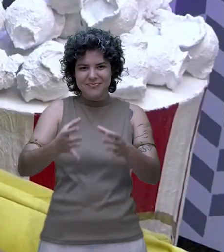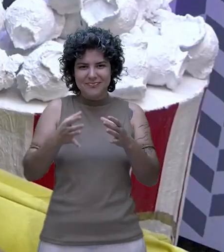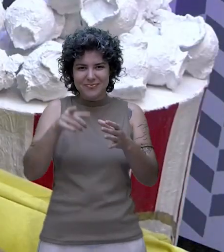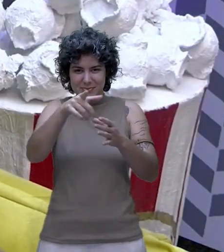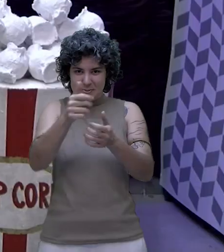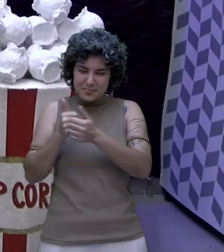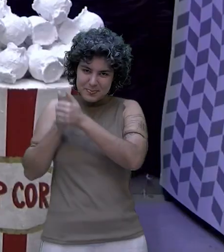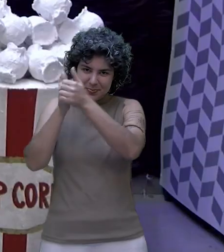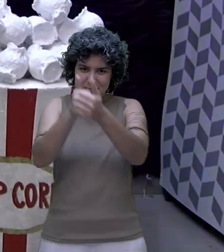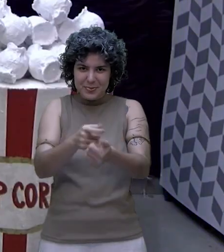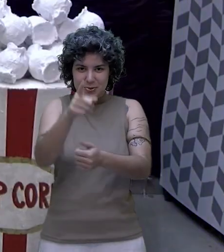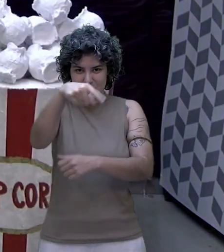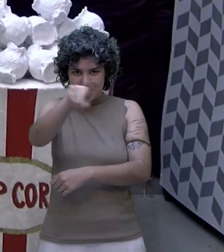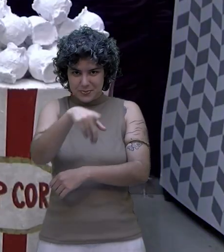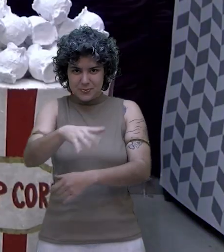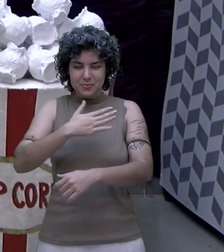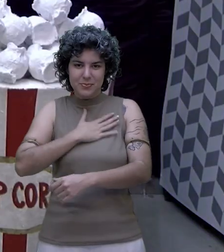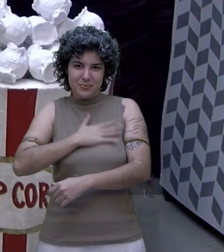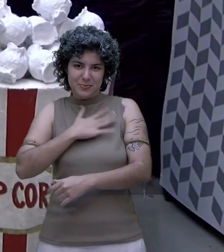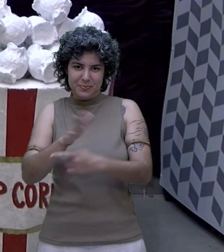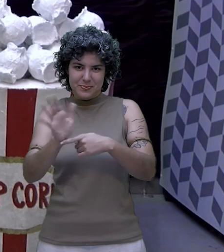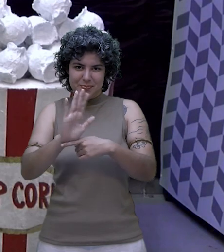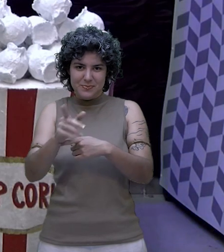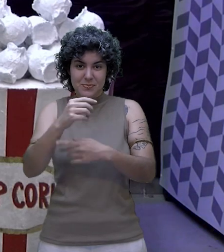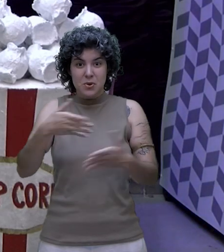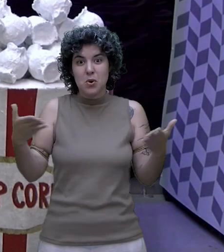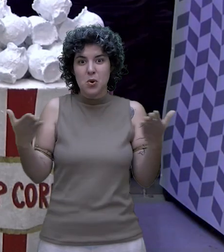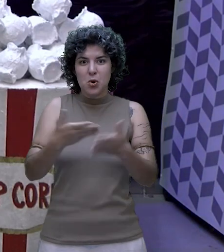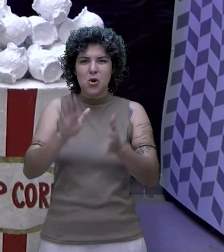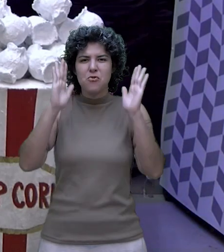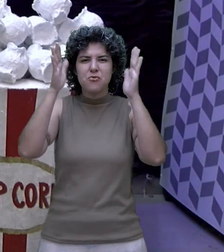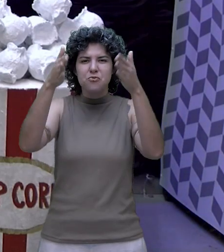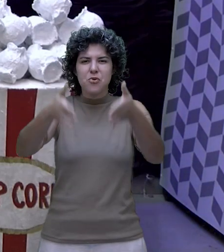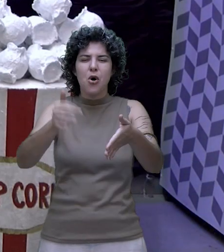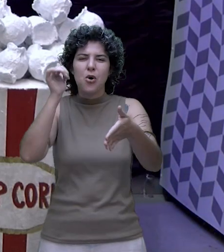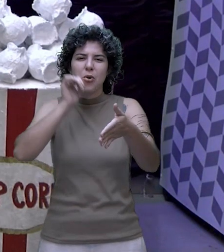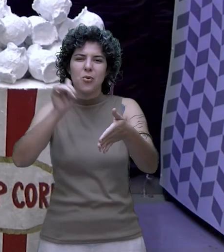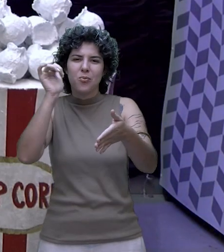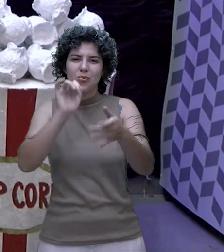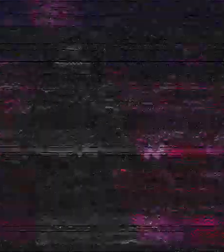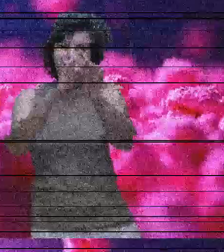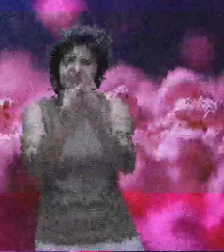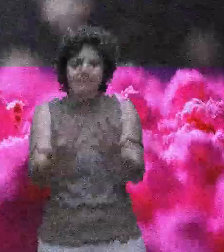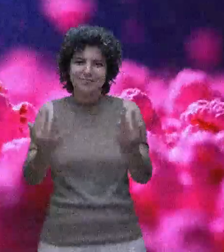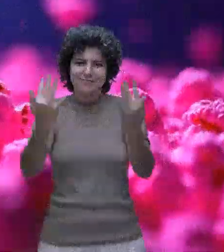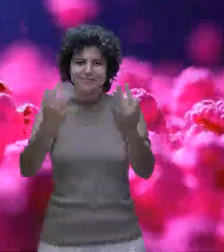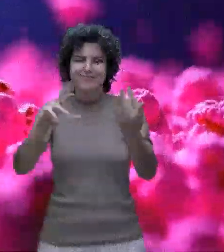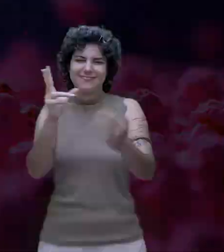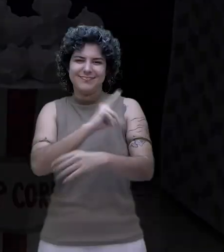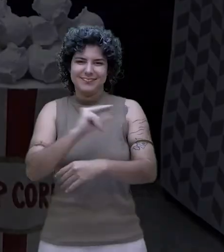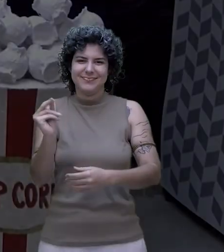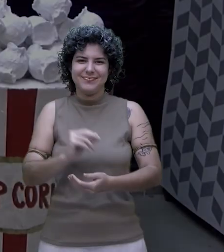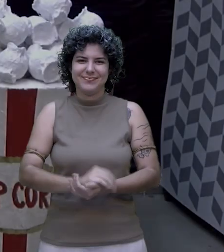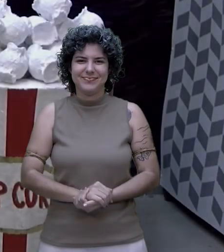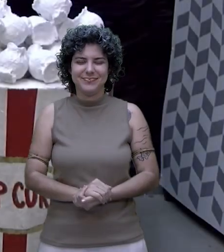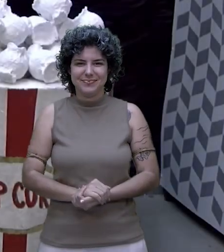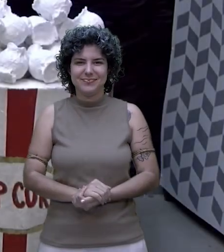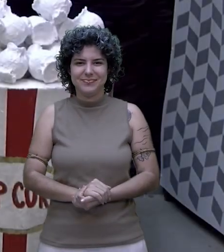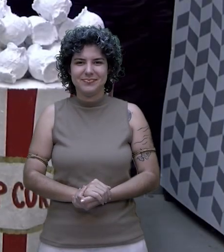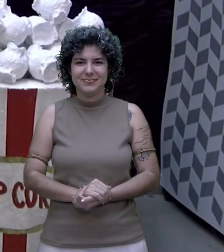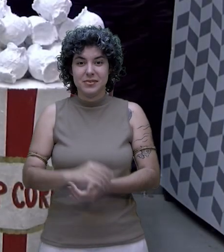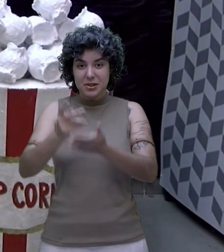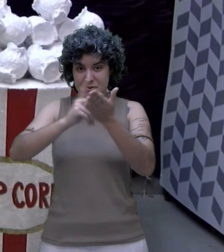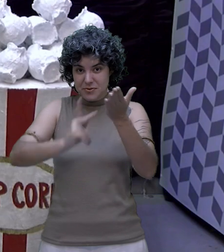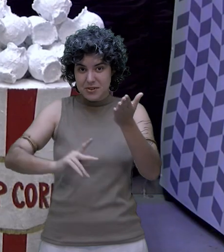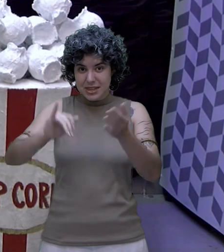cinema. E hoje vamos falar delas, sim, porque as mulheres arrasam muito no cinema. Como diria a